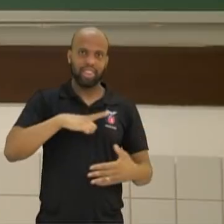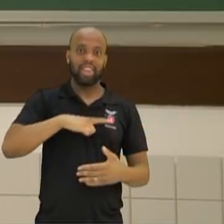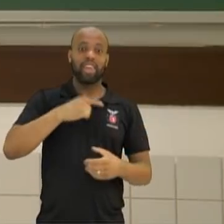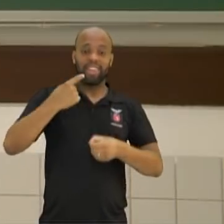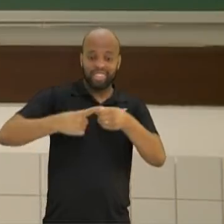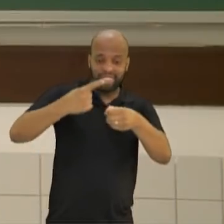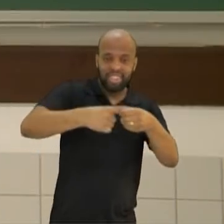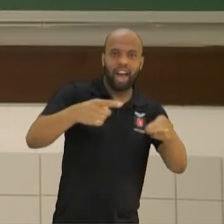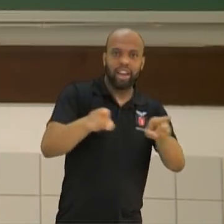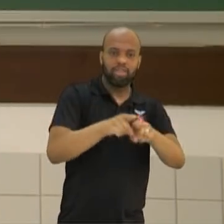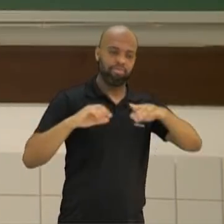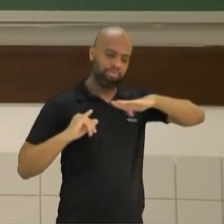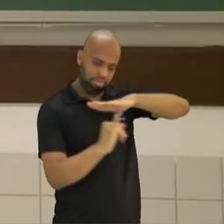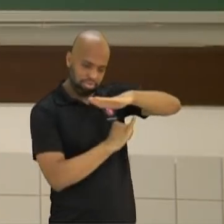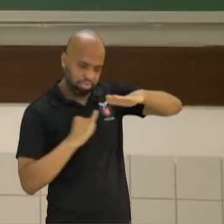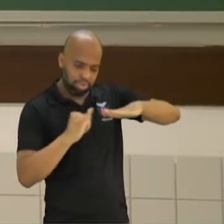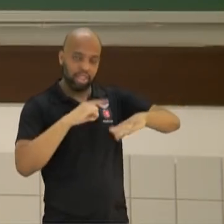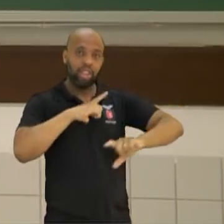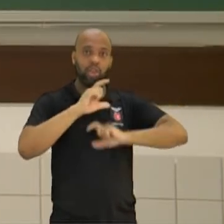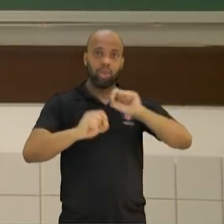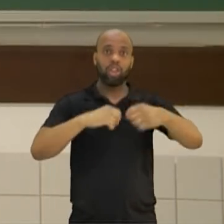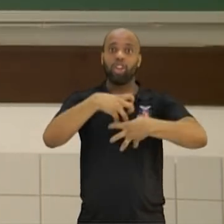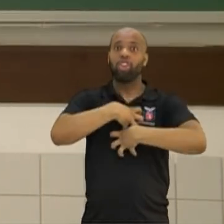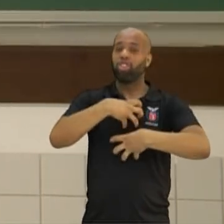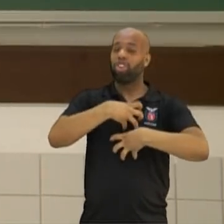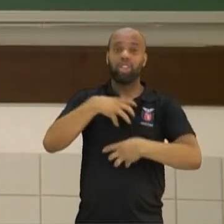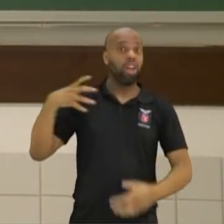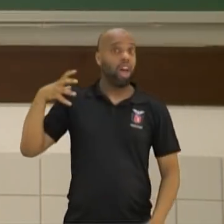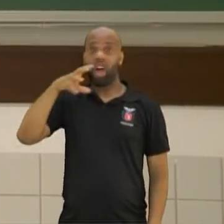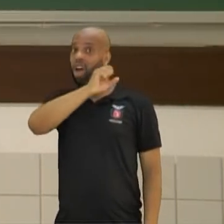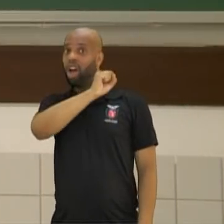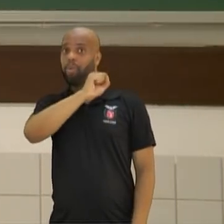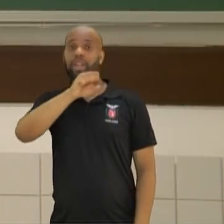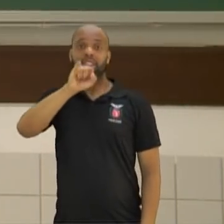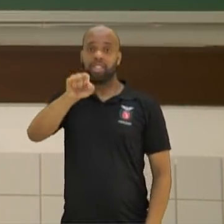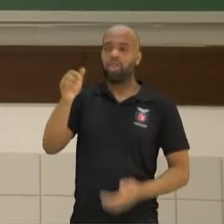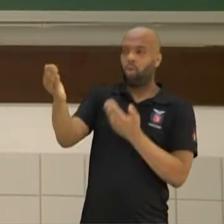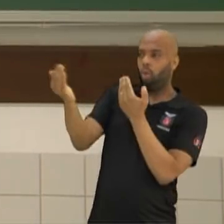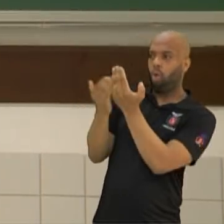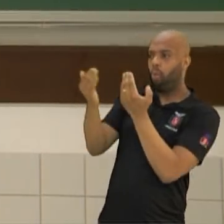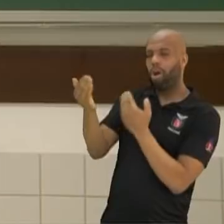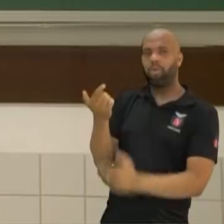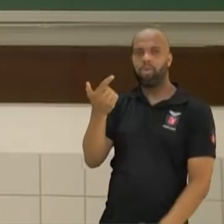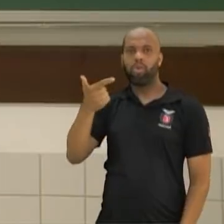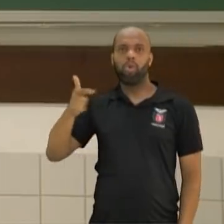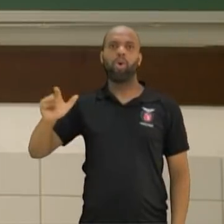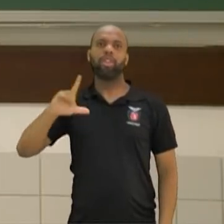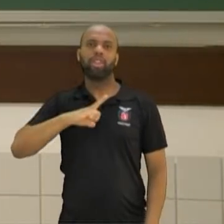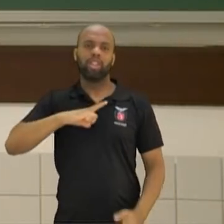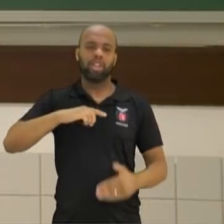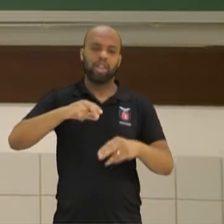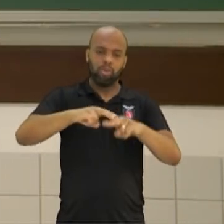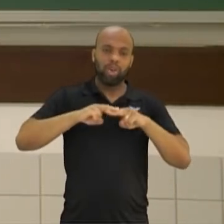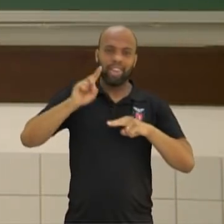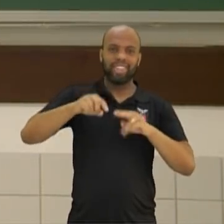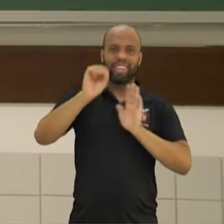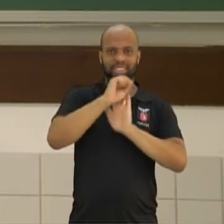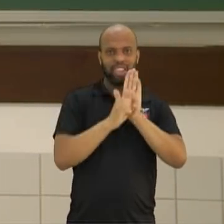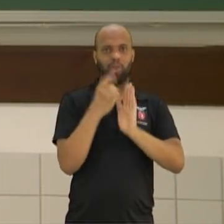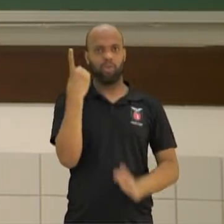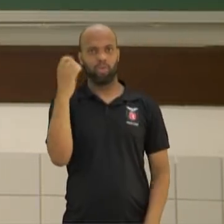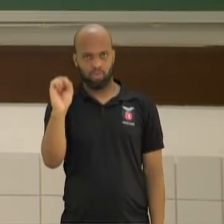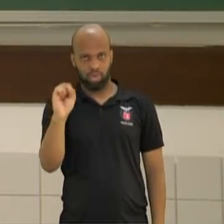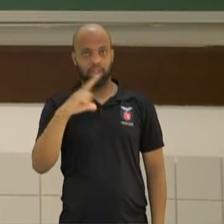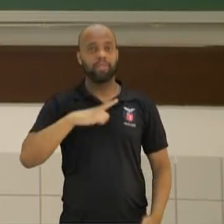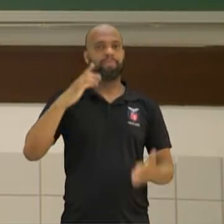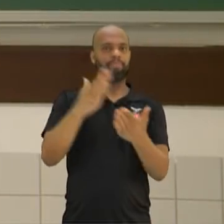e a industrialização foram dramaticamente rápidas, comparadas com aquelas que se deram a partir do século XVIII